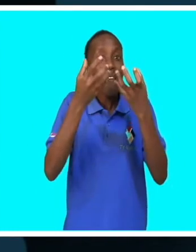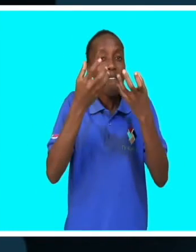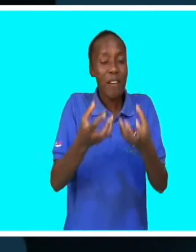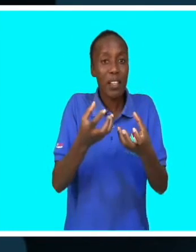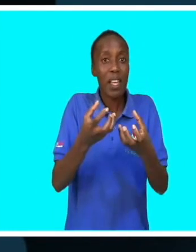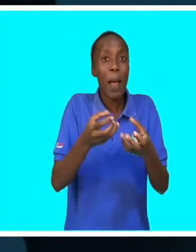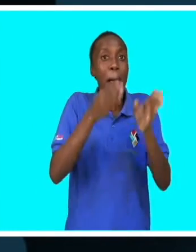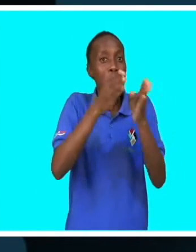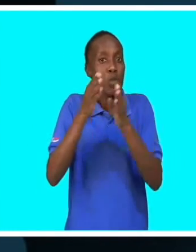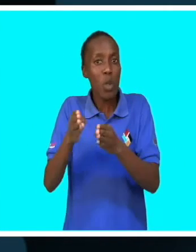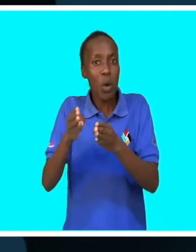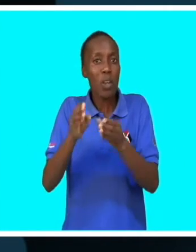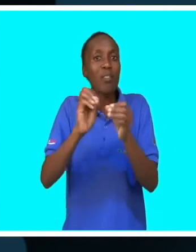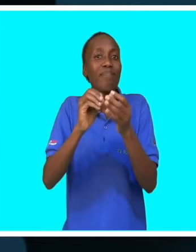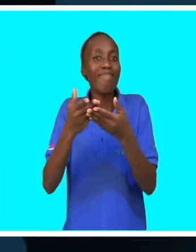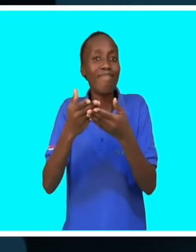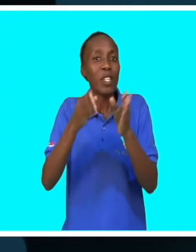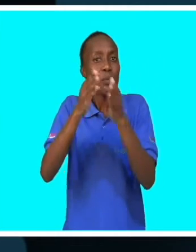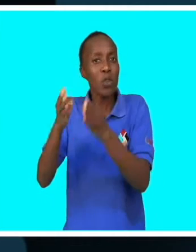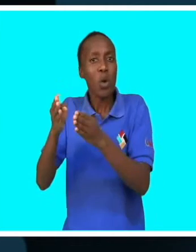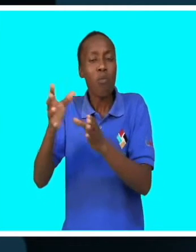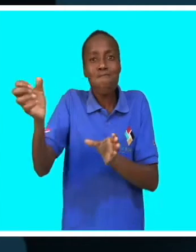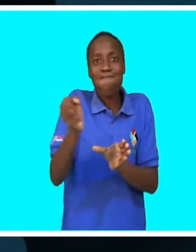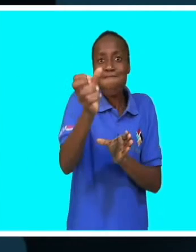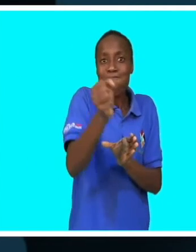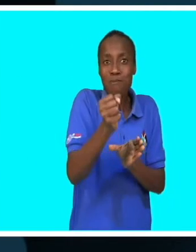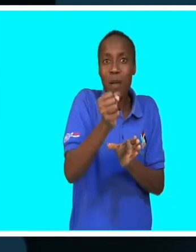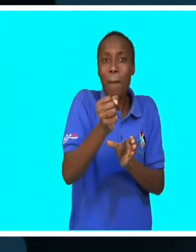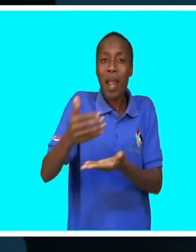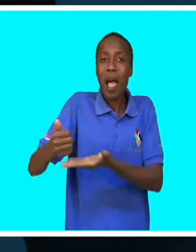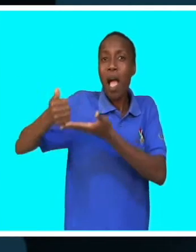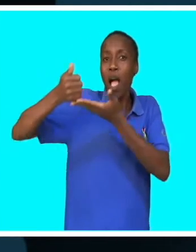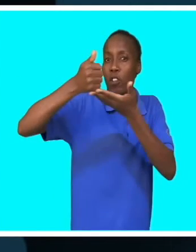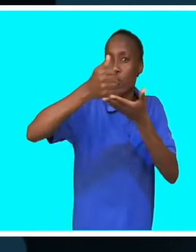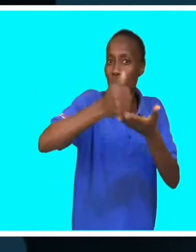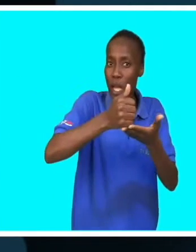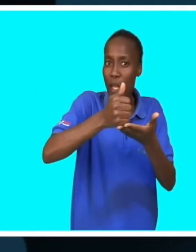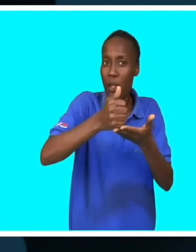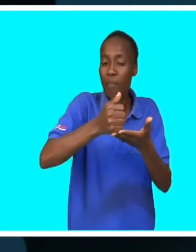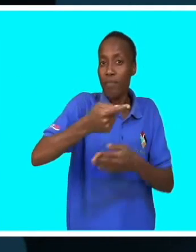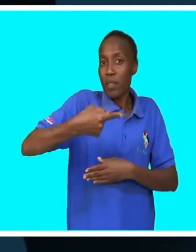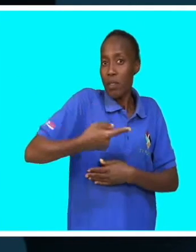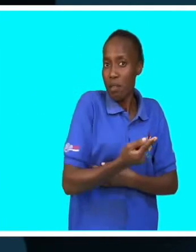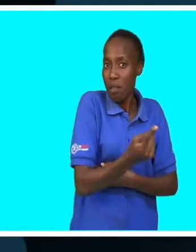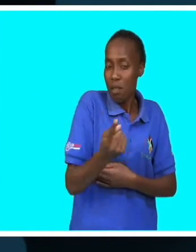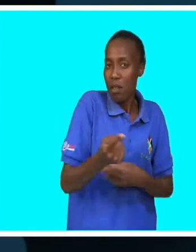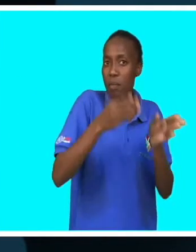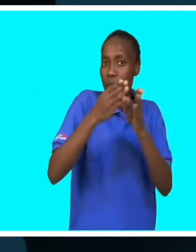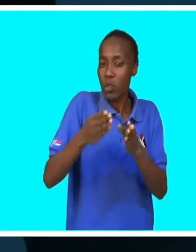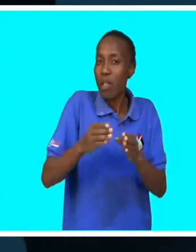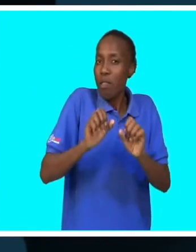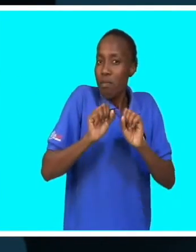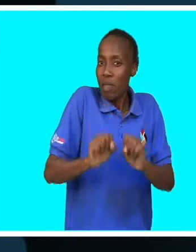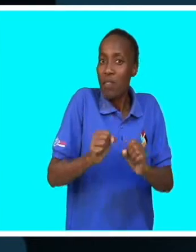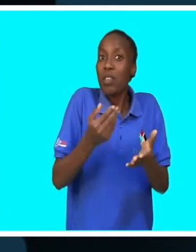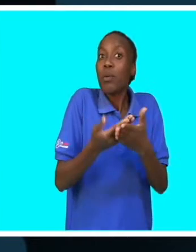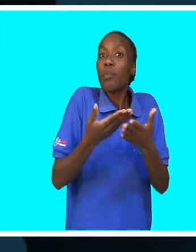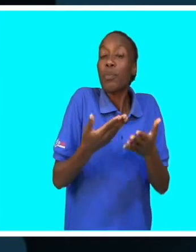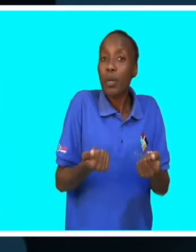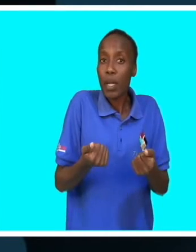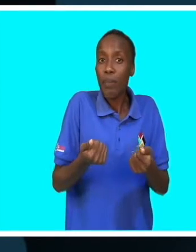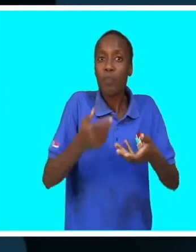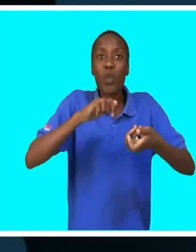transportar estas pessoas para cá para poderem receber esta assistência na sua essência. Isso